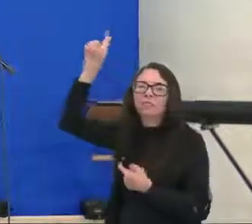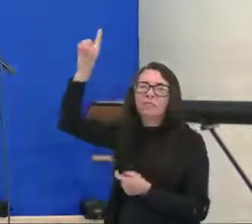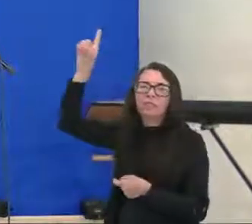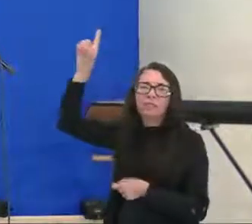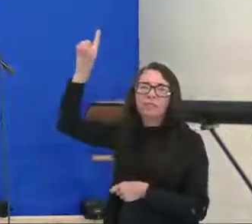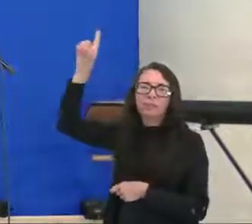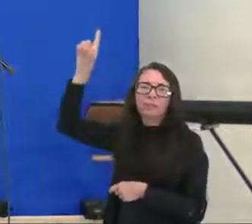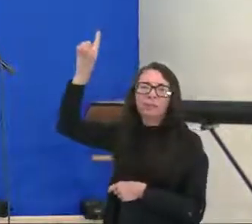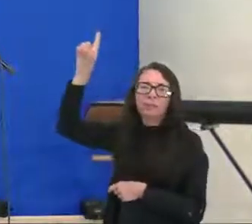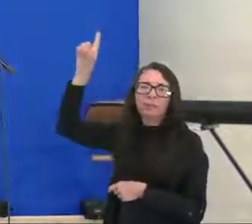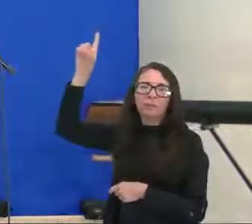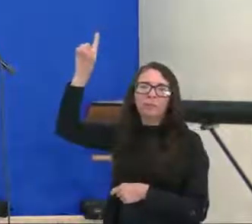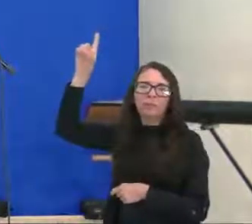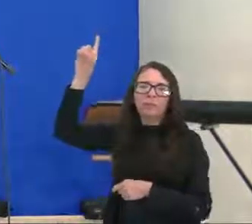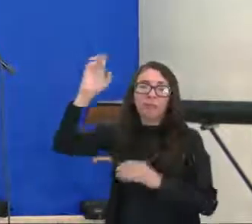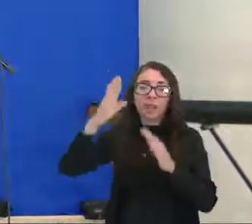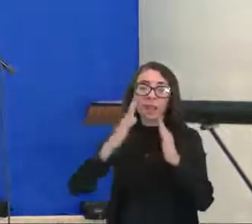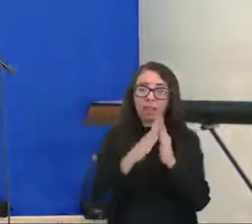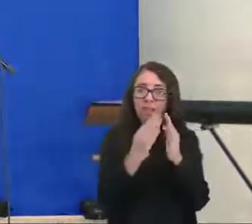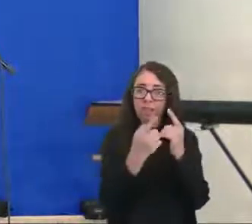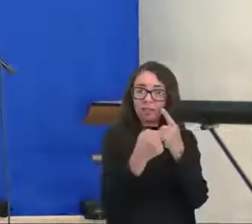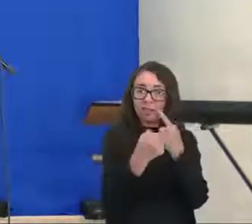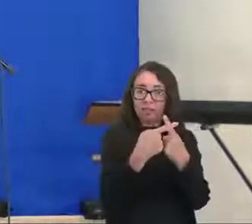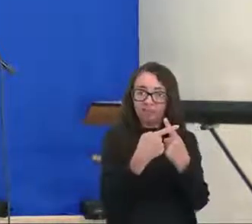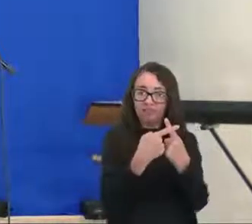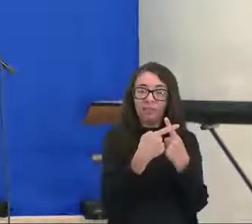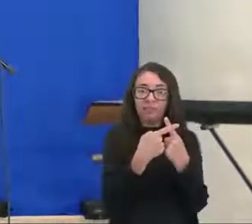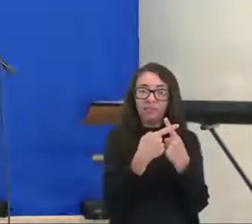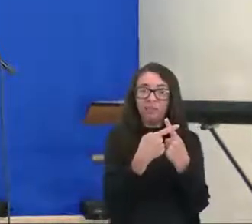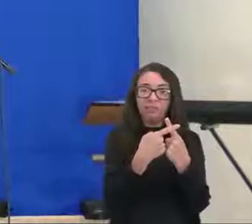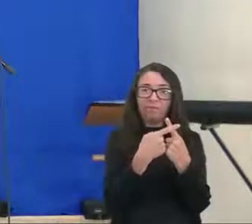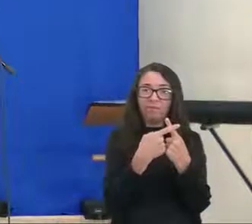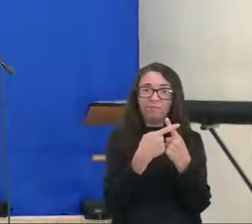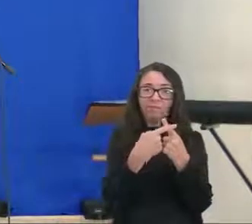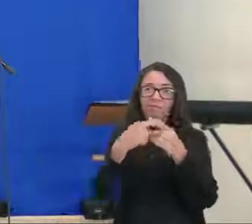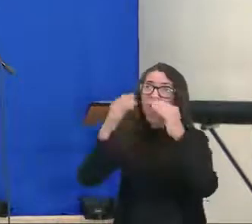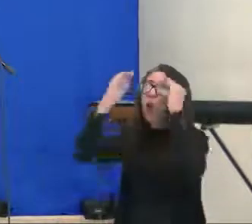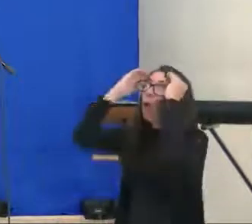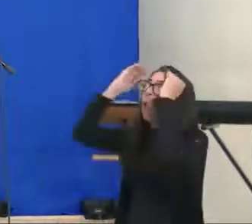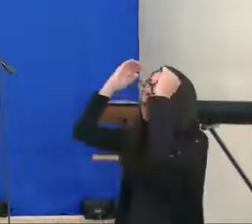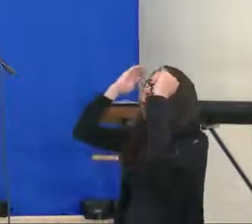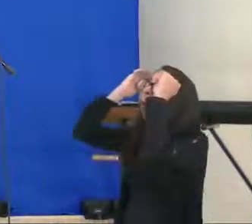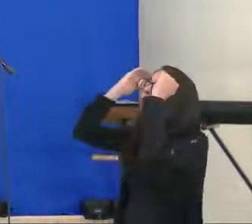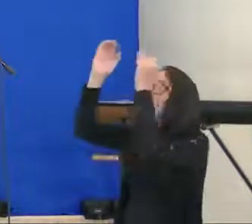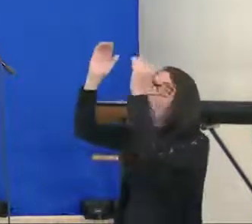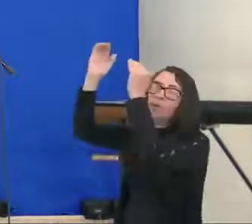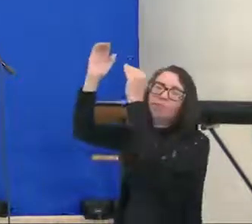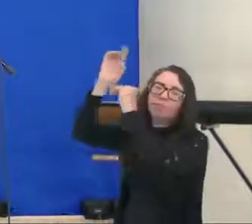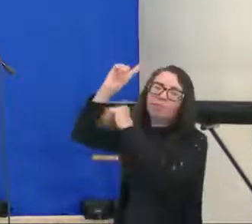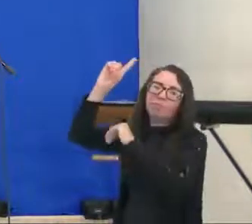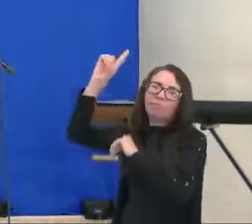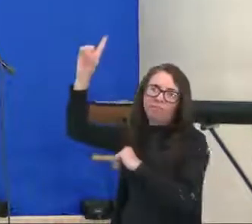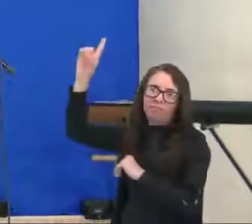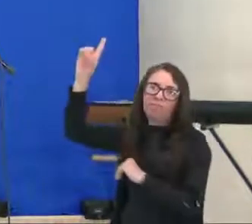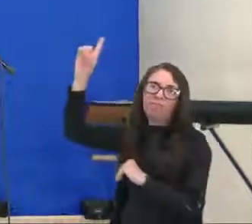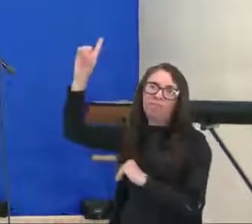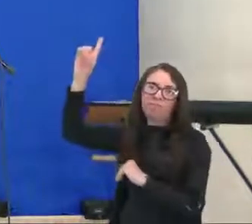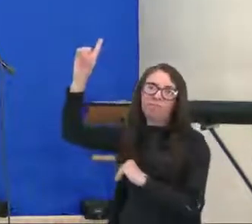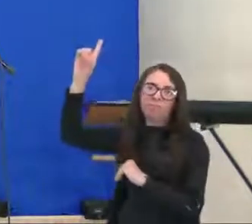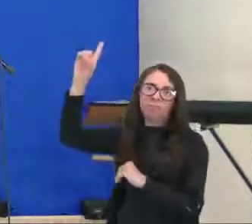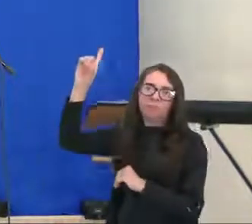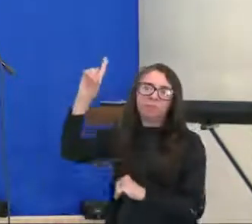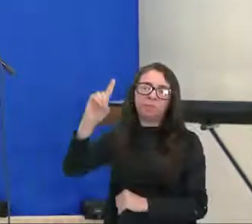No Antigo Testamento, o Espírito Santo, vamos falar um pouquinho do Espírito Santo no Antigo Testamento. Como que era o comportamento? Como que